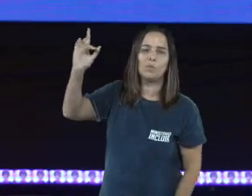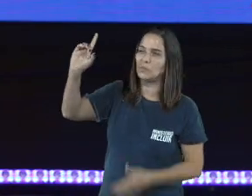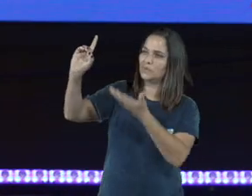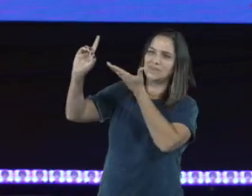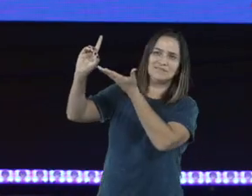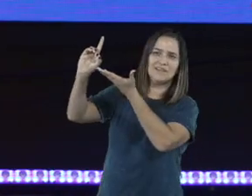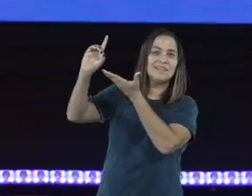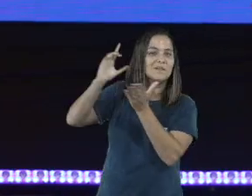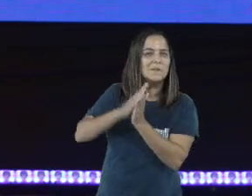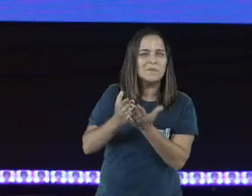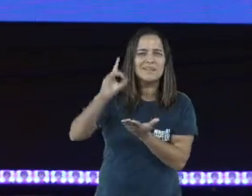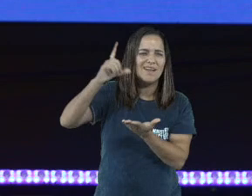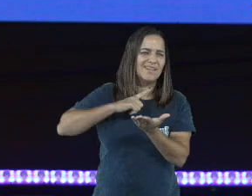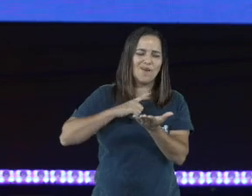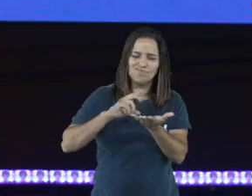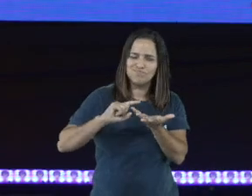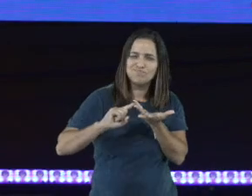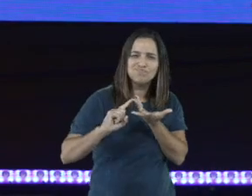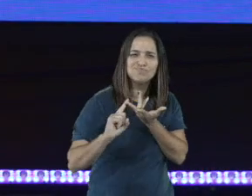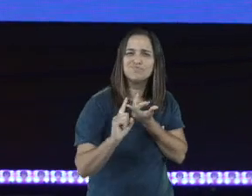que ele não pode te dar alguma coisa